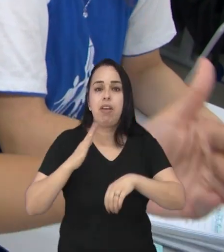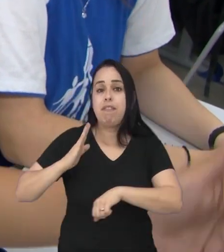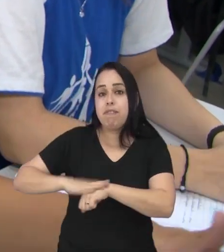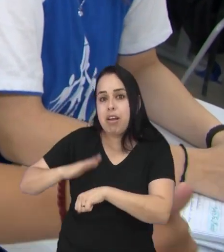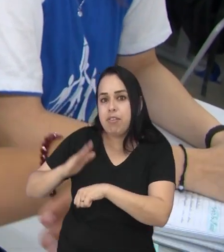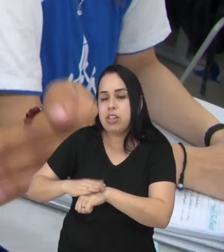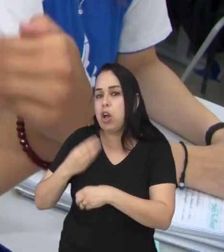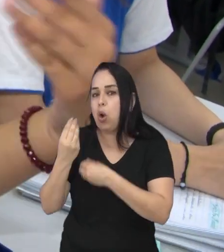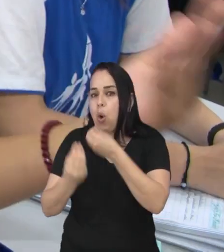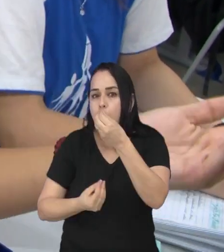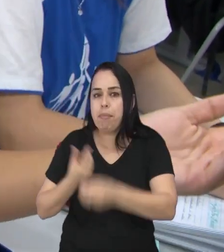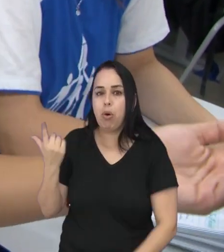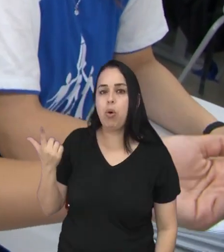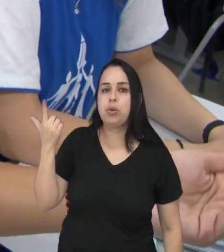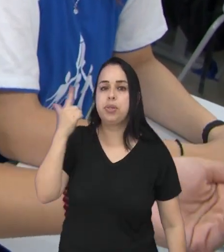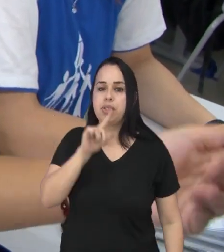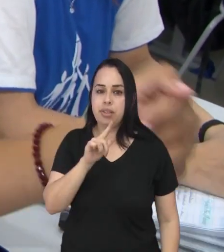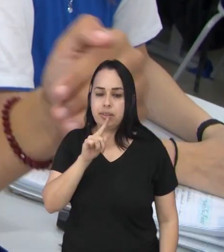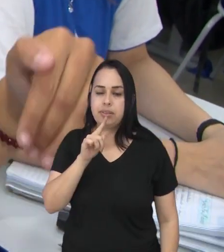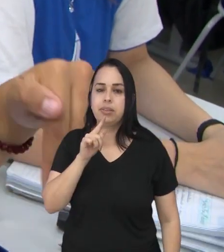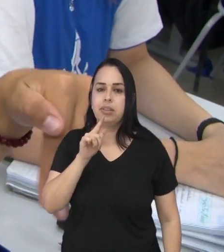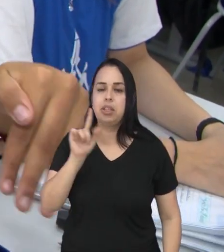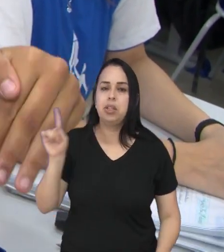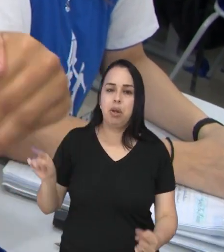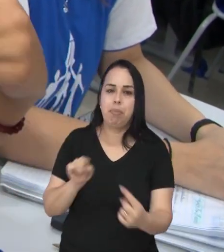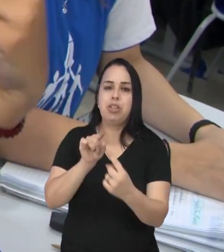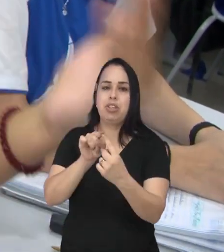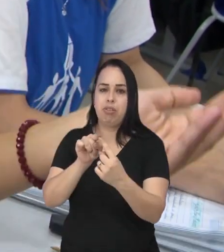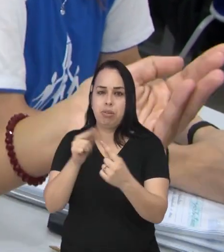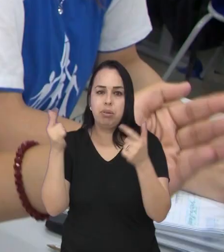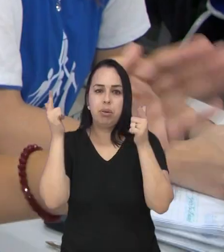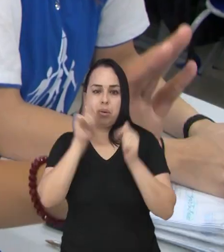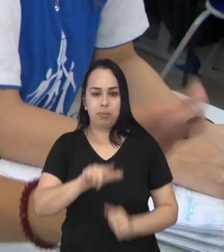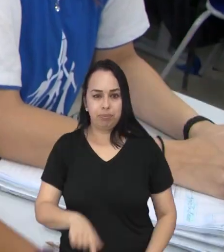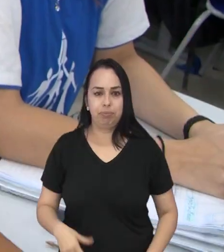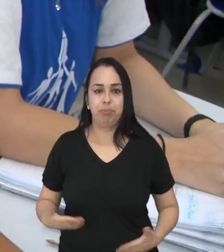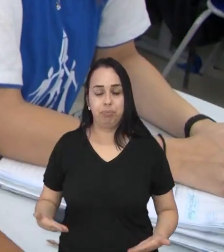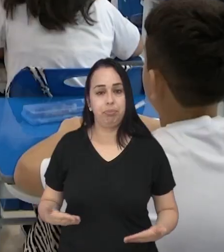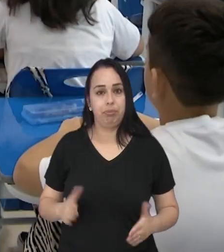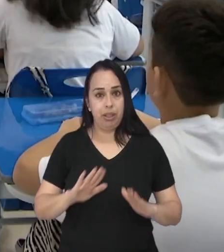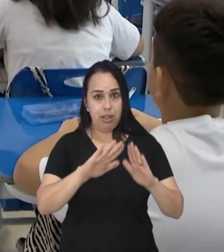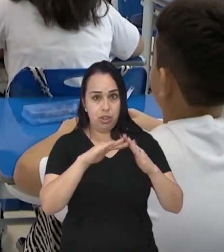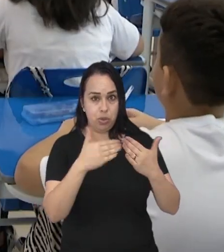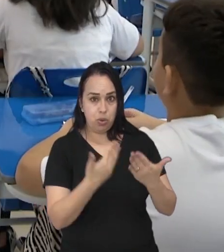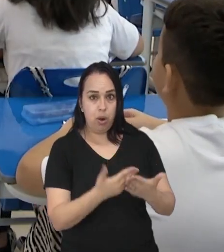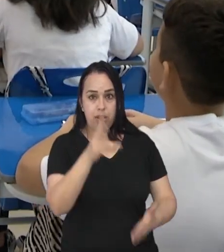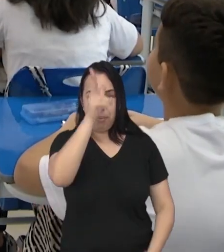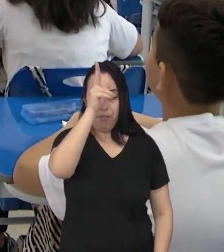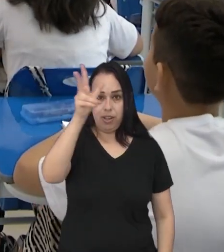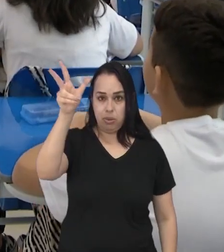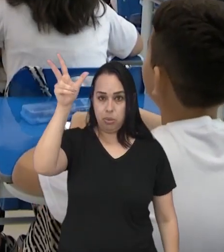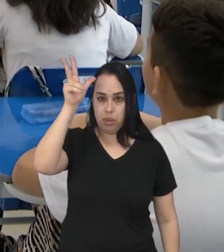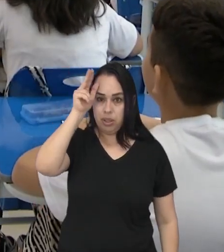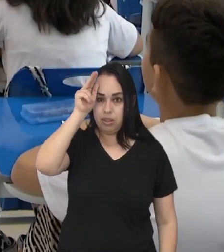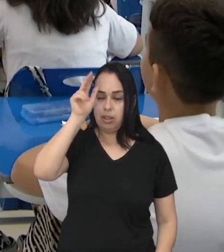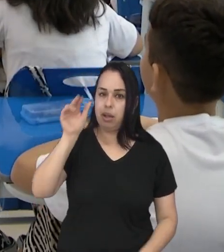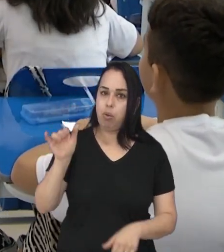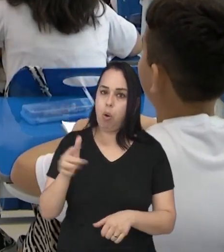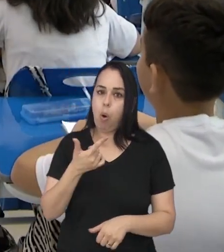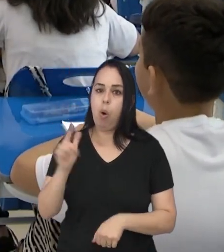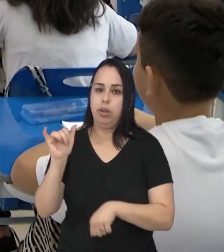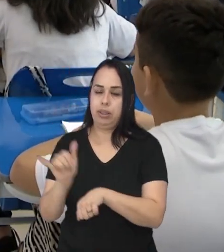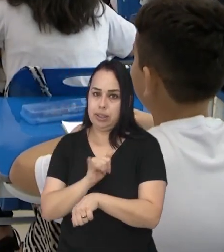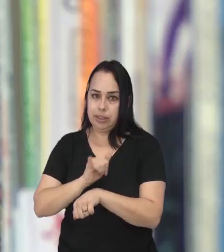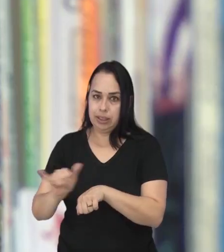gente vai fazer e como a gente vai conseguir isso e como a gente vai atingir nossos objetivos e tudo. Nas escolas municipais, a prefeitura tem